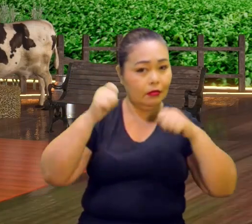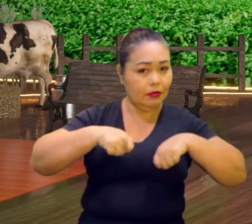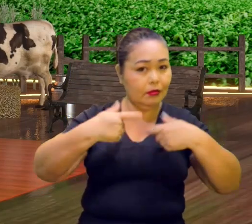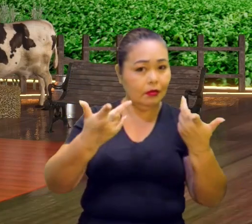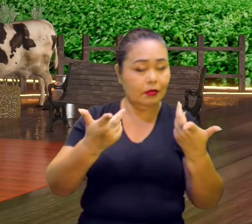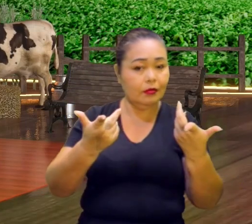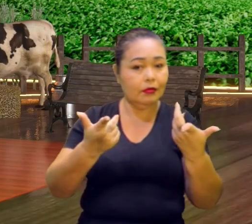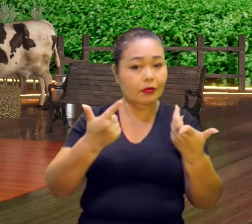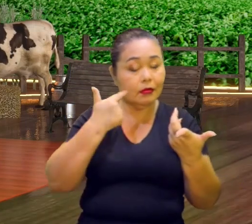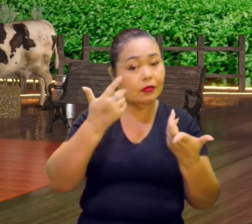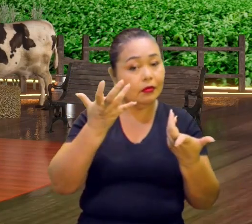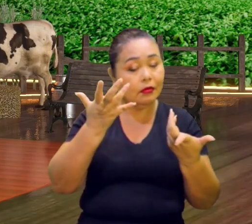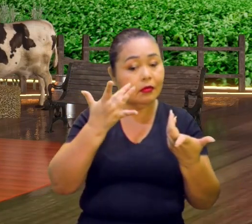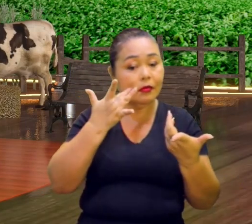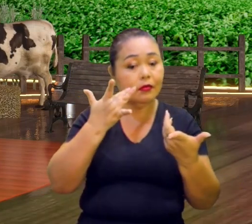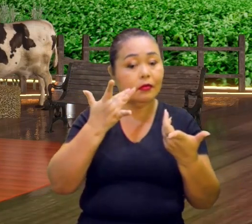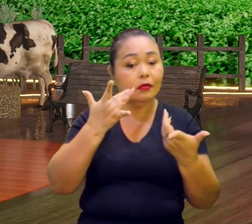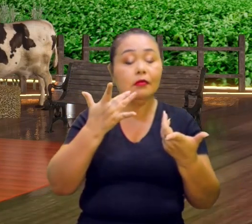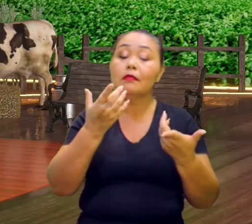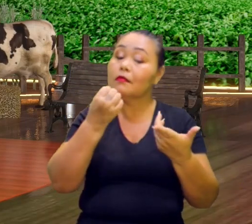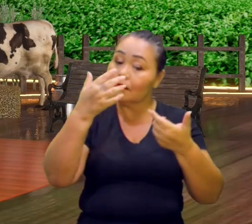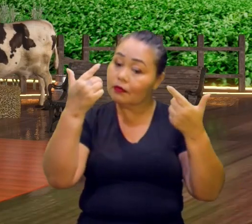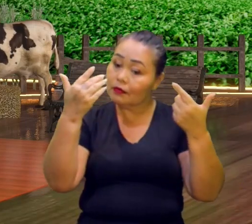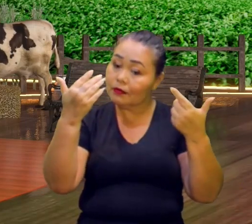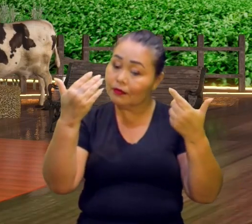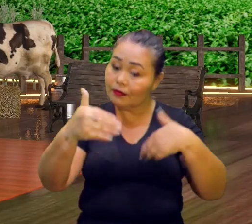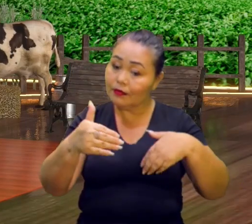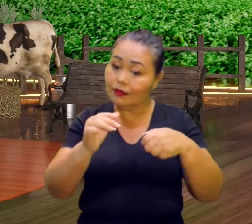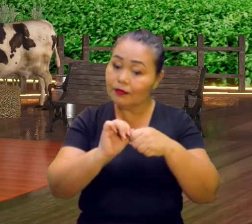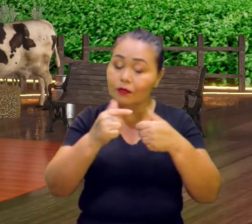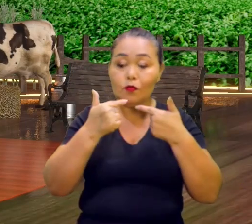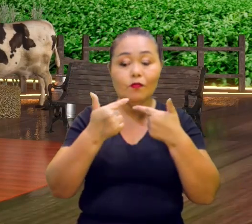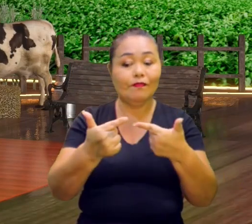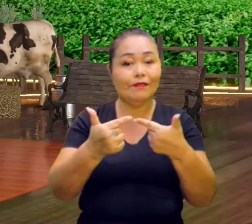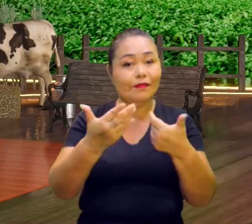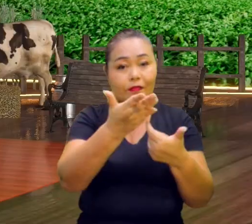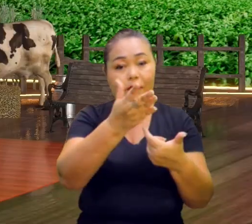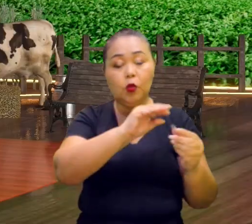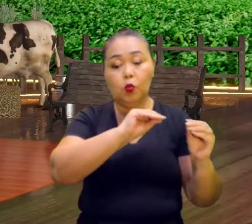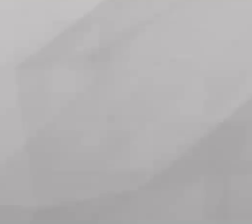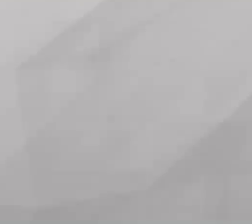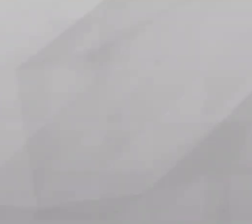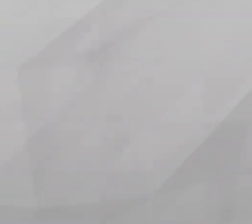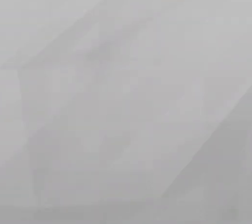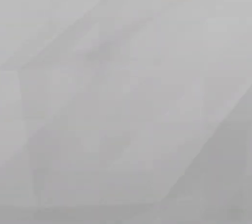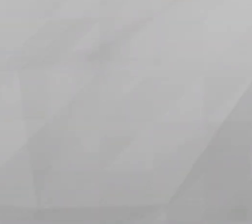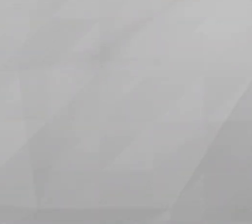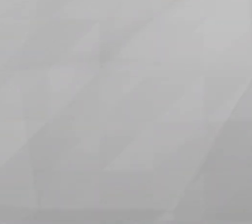bom? Desejo a você super prova, sorte aí para você. Tchau!